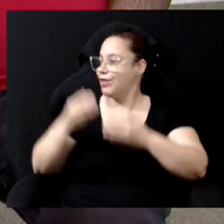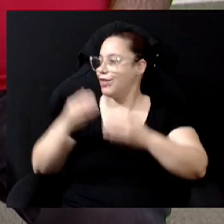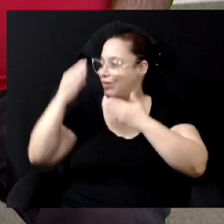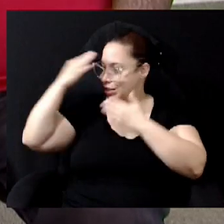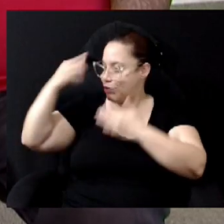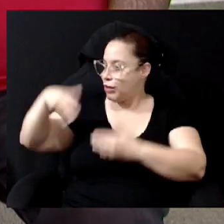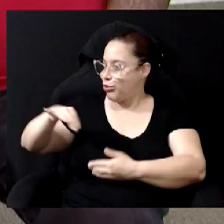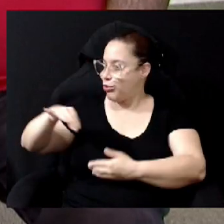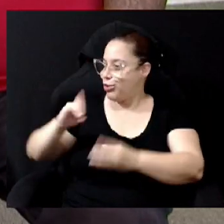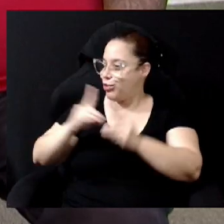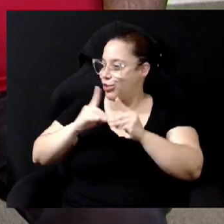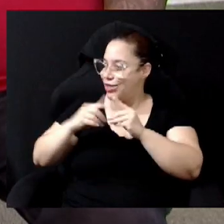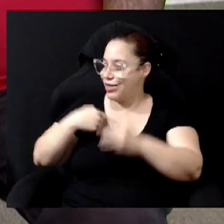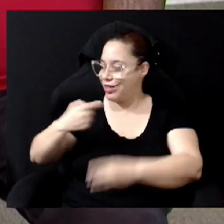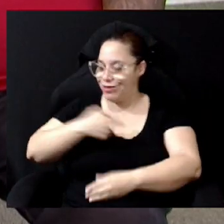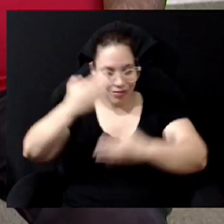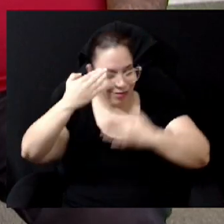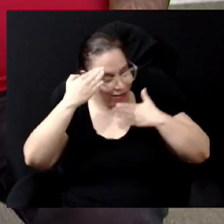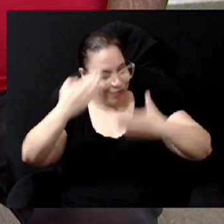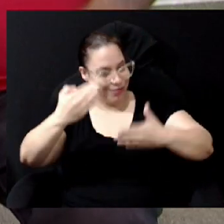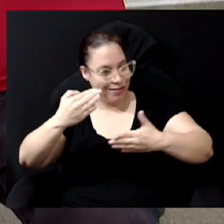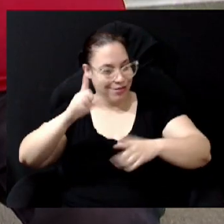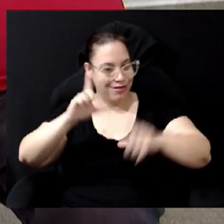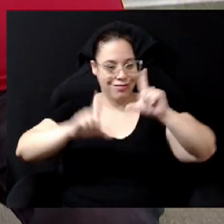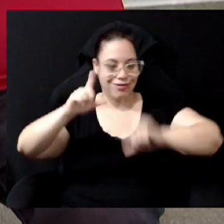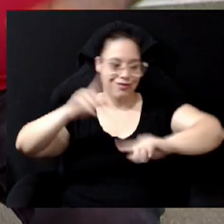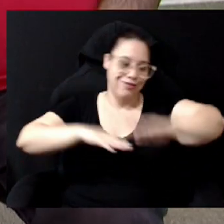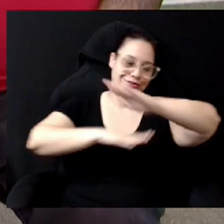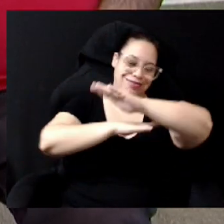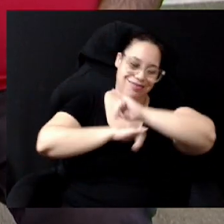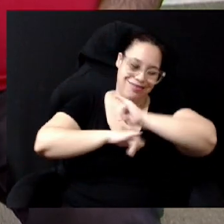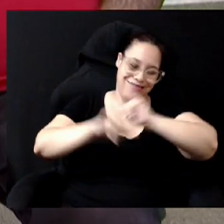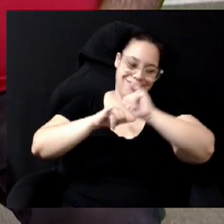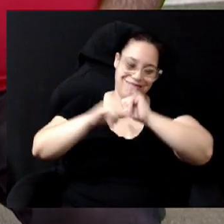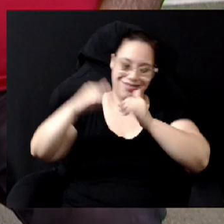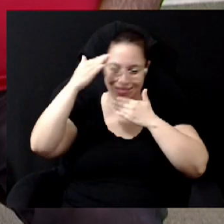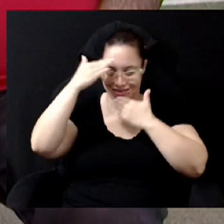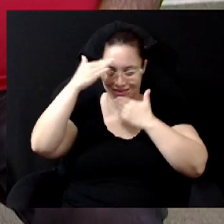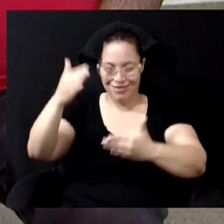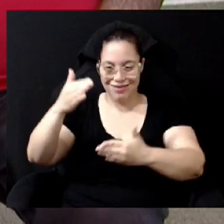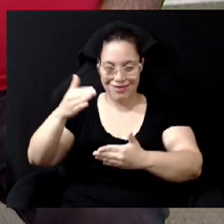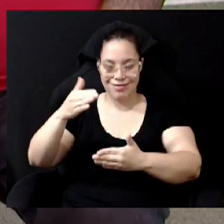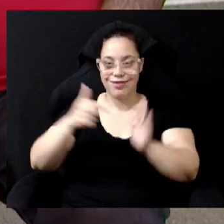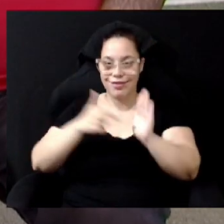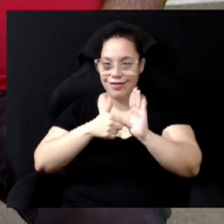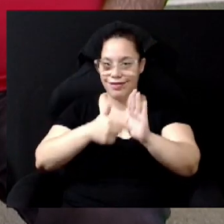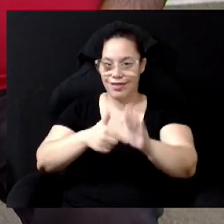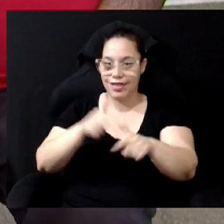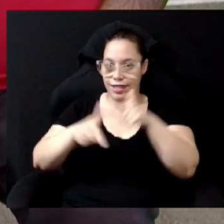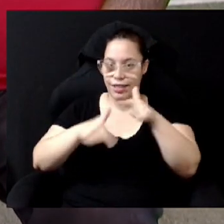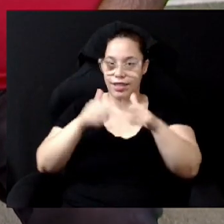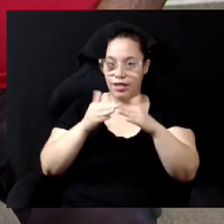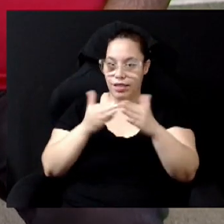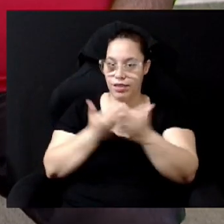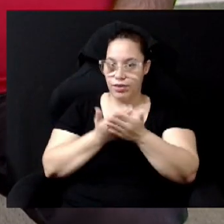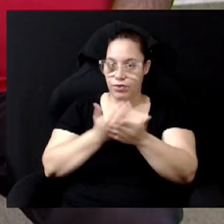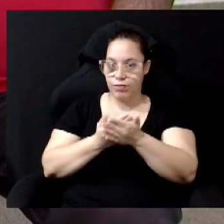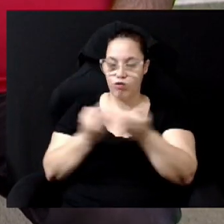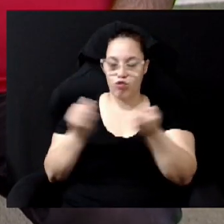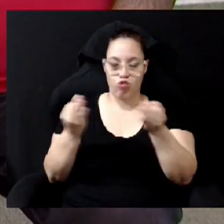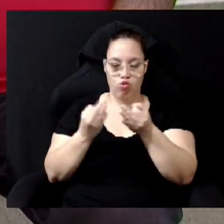a gente. Eu que agradeço a TV Câmara, agradeço a oportunidade. Espero que agora a gente possa mostrar um pouco o trabalho da escola, que é um trabalho fenomenal.